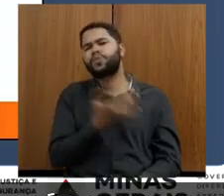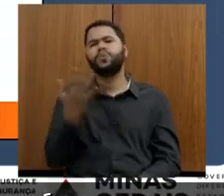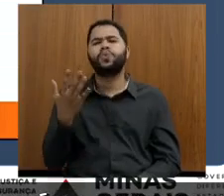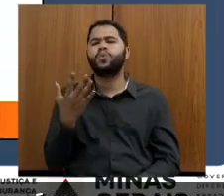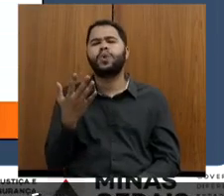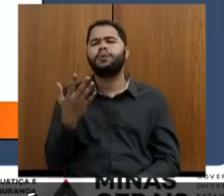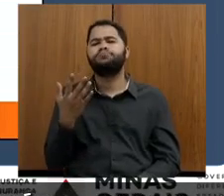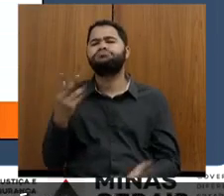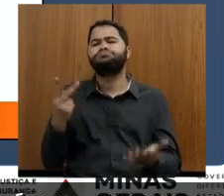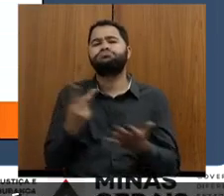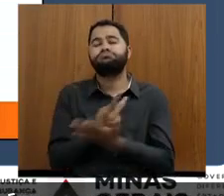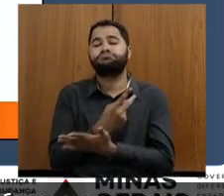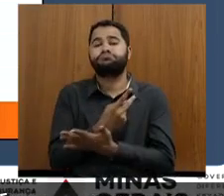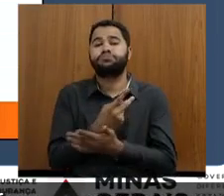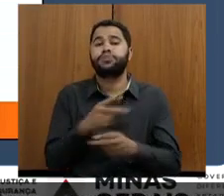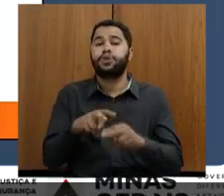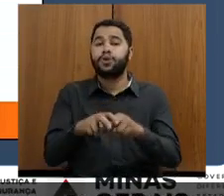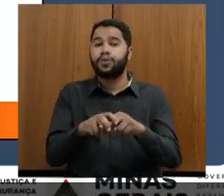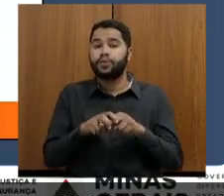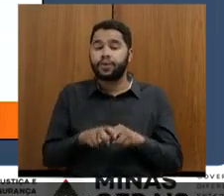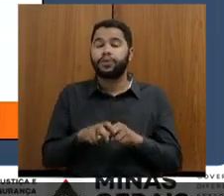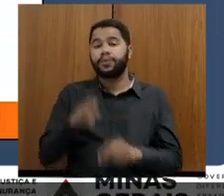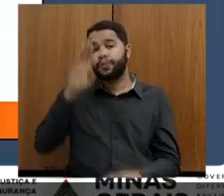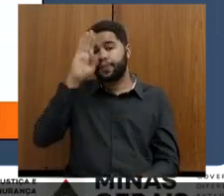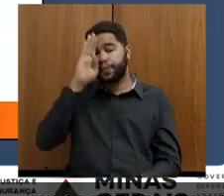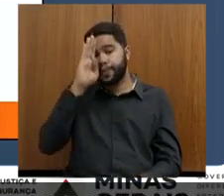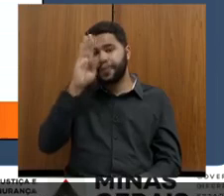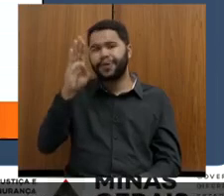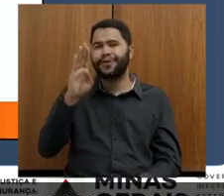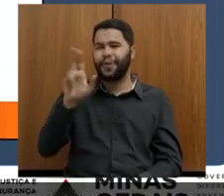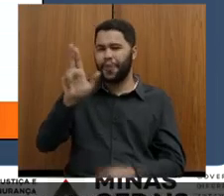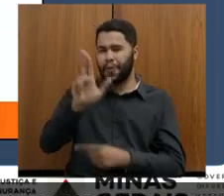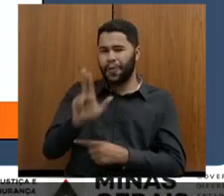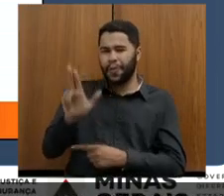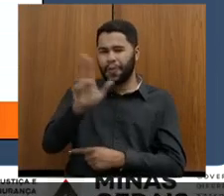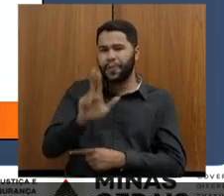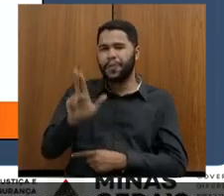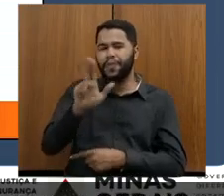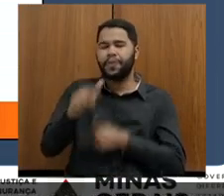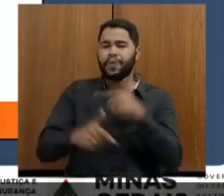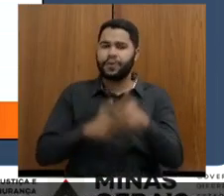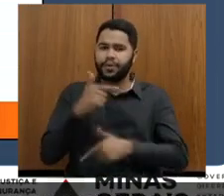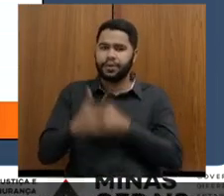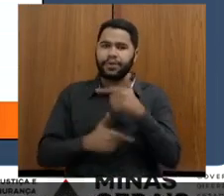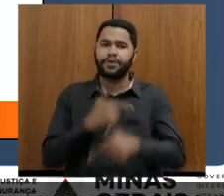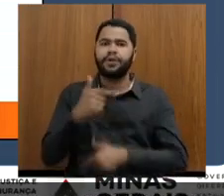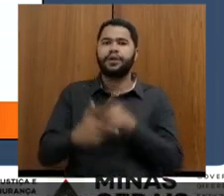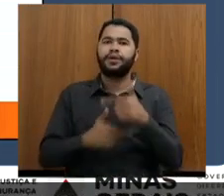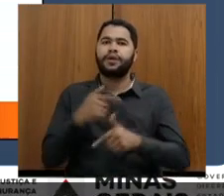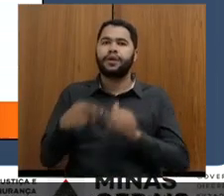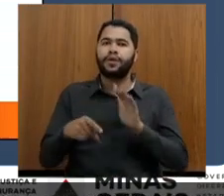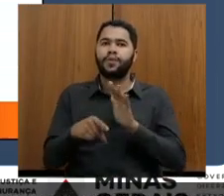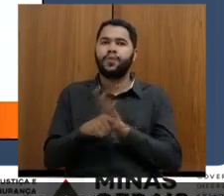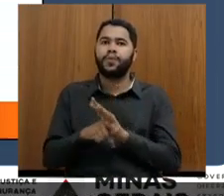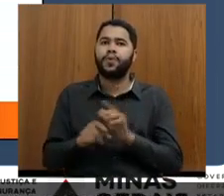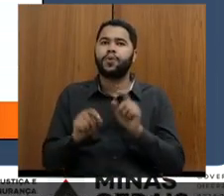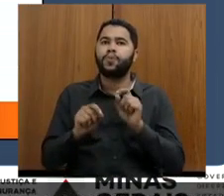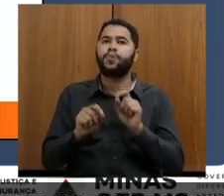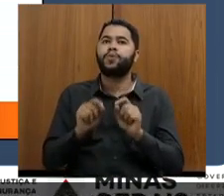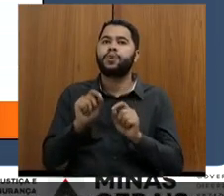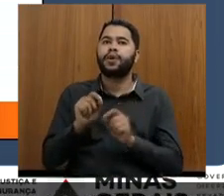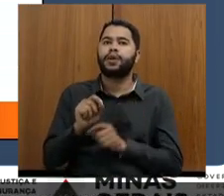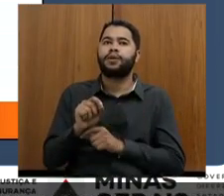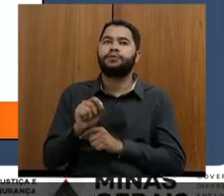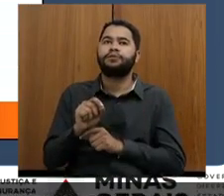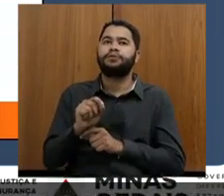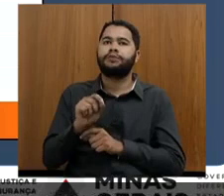ocorrência se deve ao o celular principalmente em Uberlândia nós temos o trabalho do siate que ele